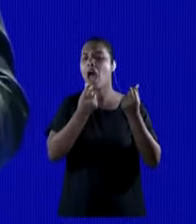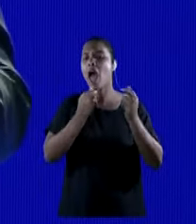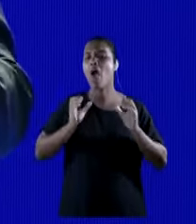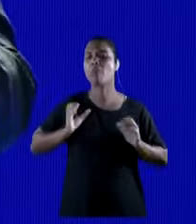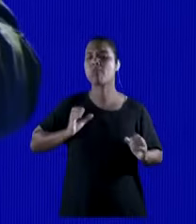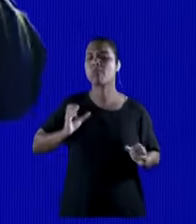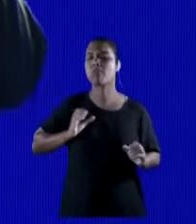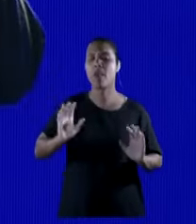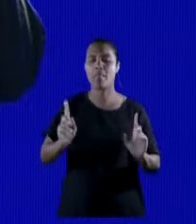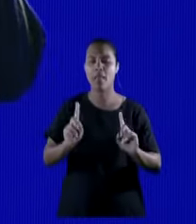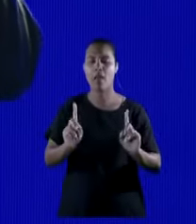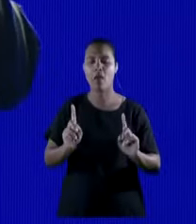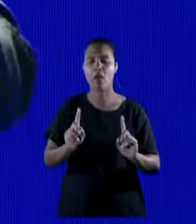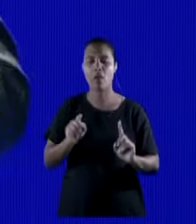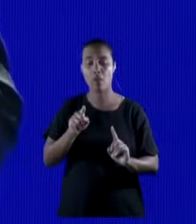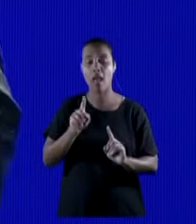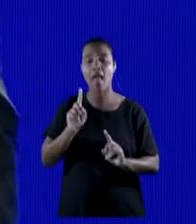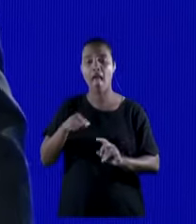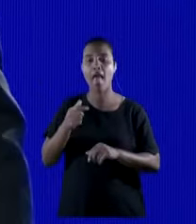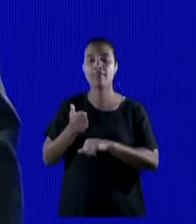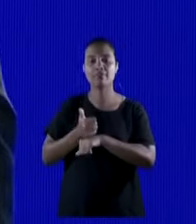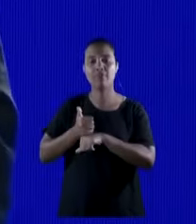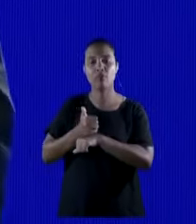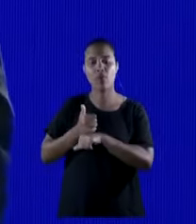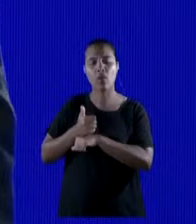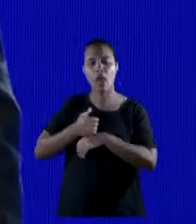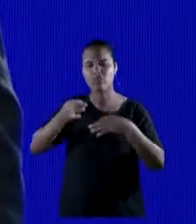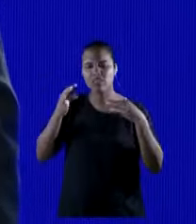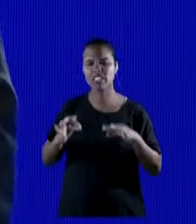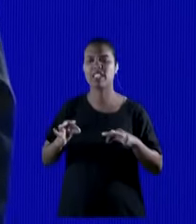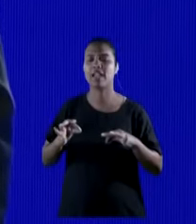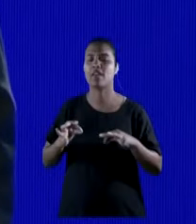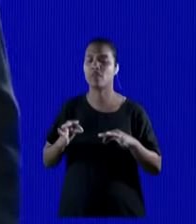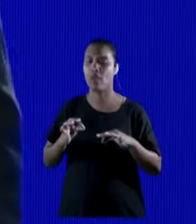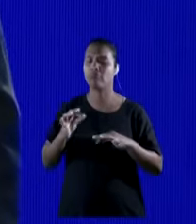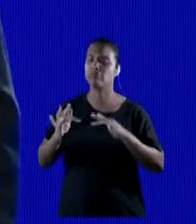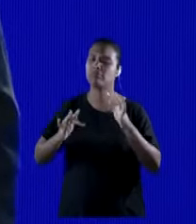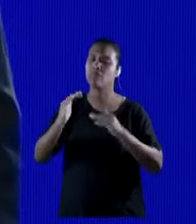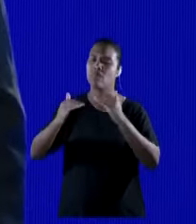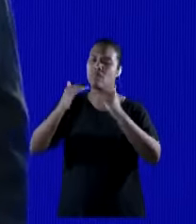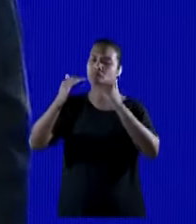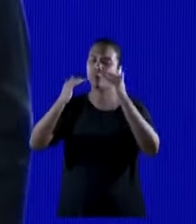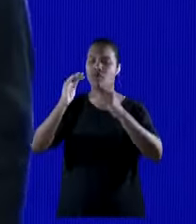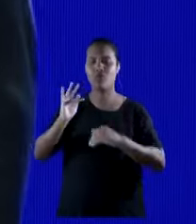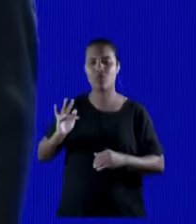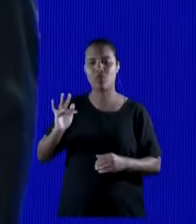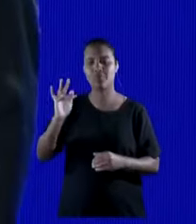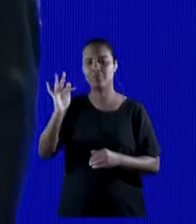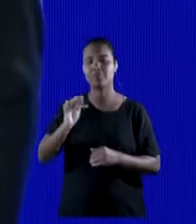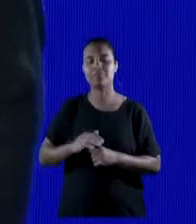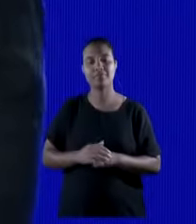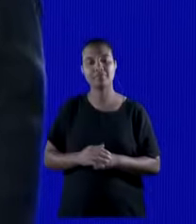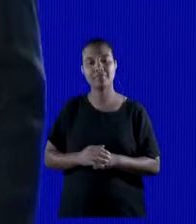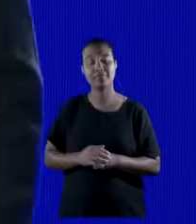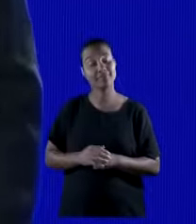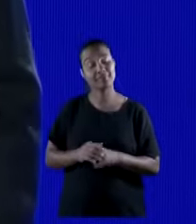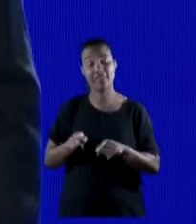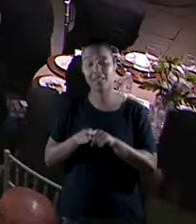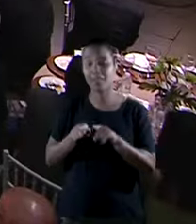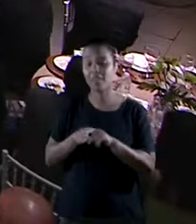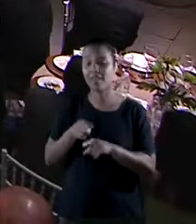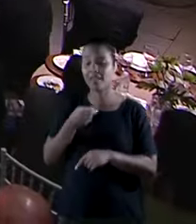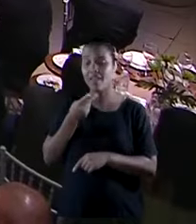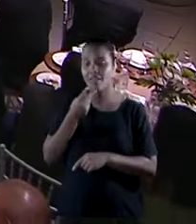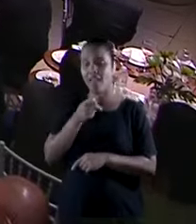setor de atividade humana, a pessoa vence. E no mais, eu queria dizer que o Mauro Betting